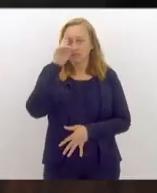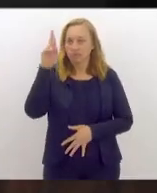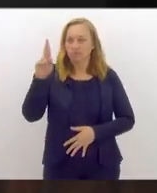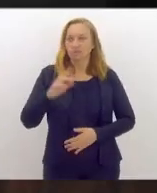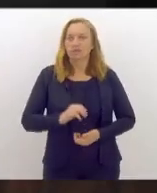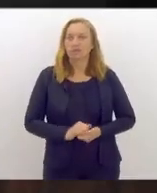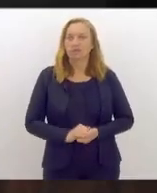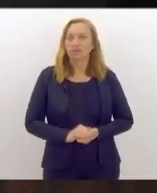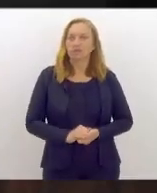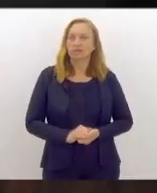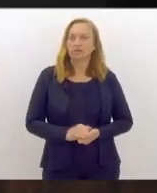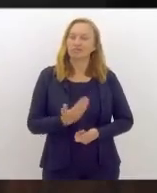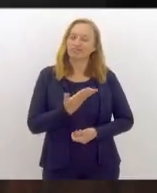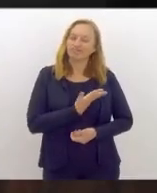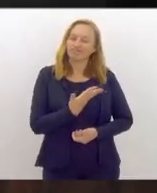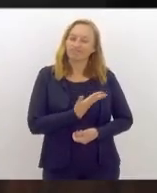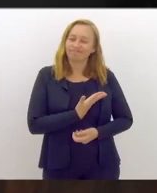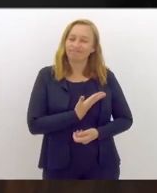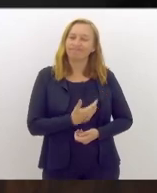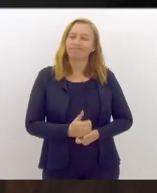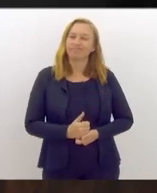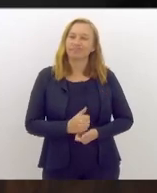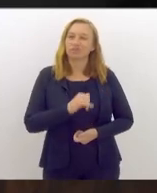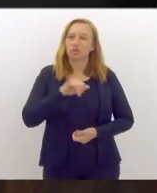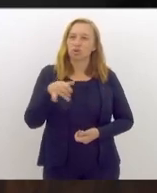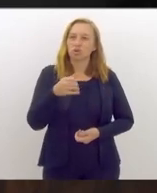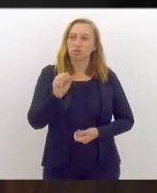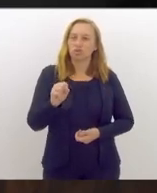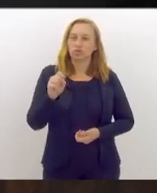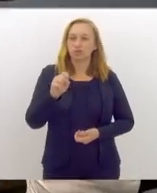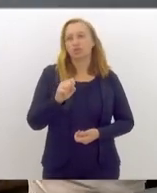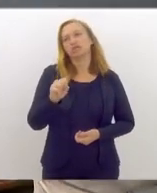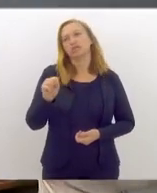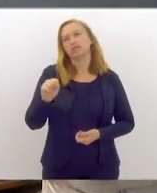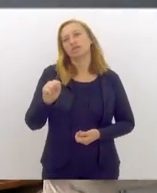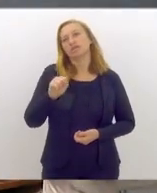e meu grande amigo José Júnior